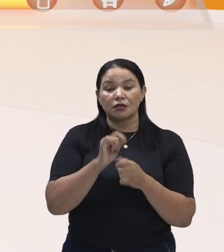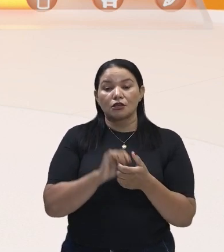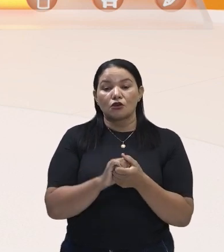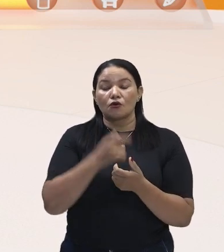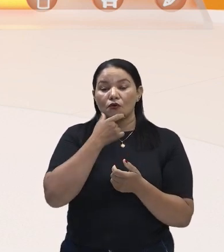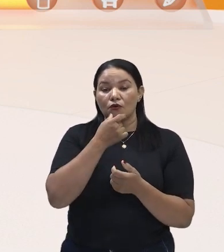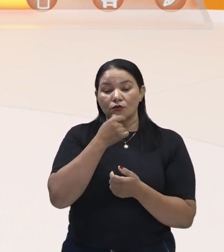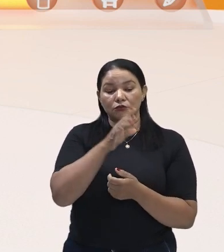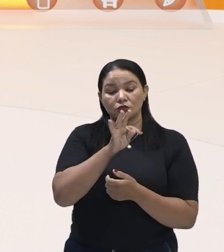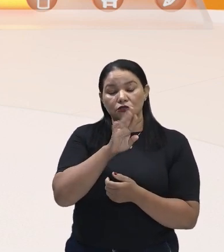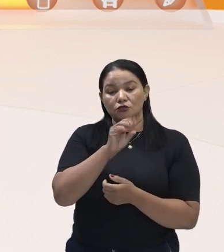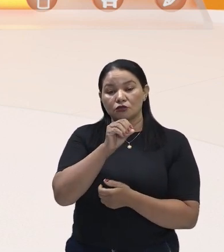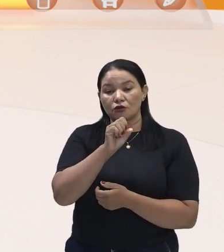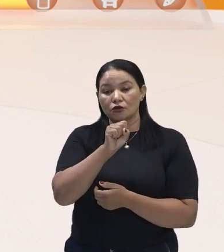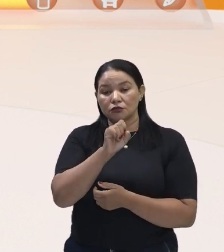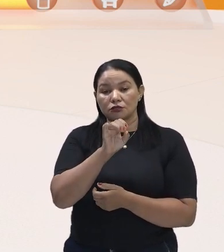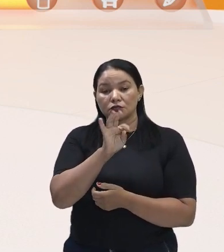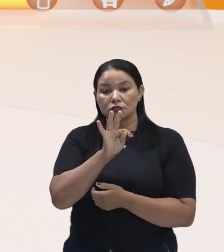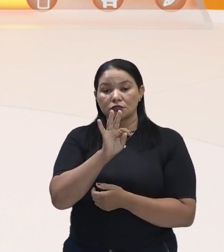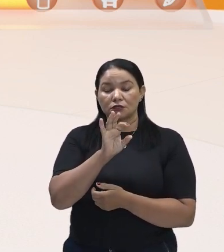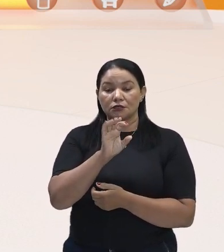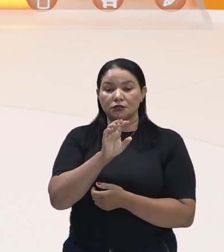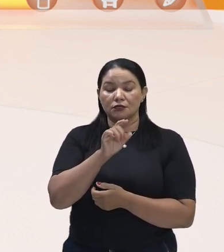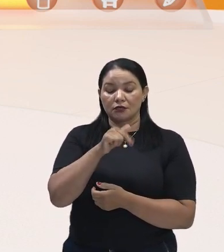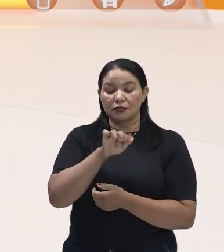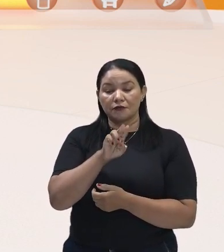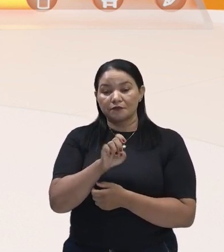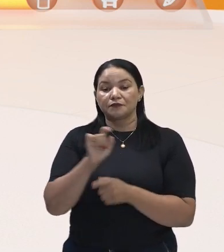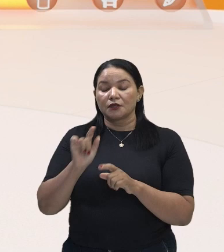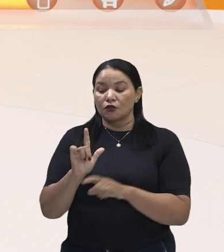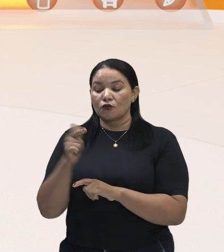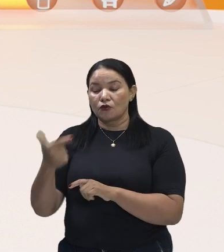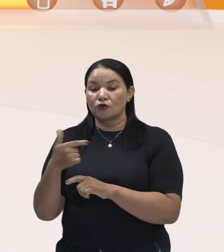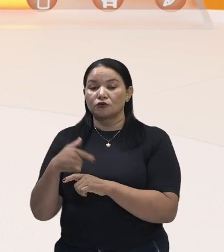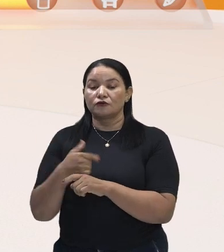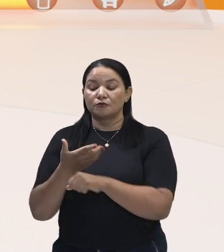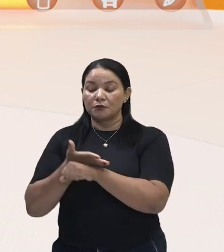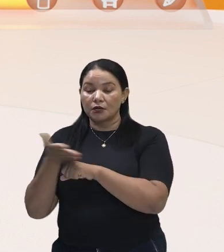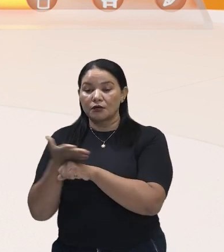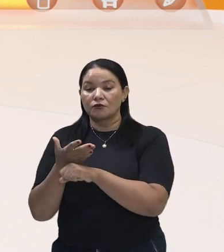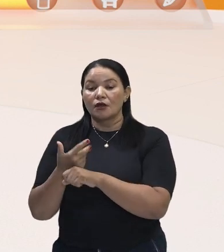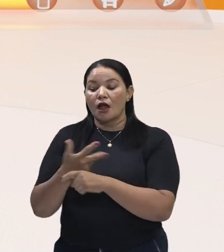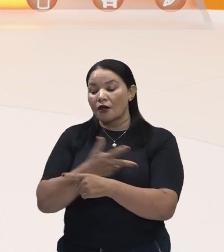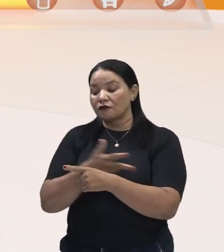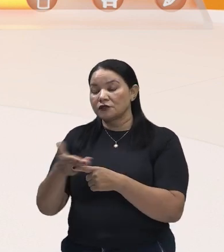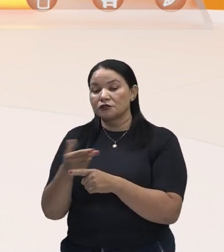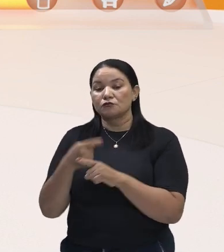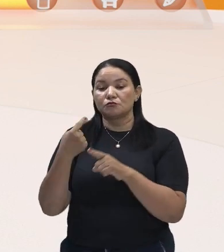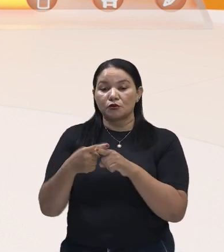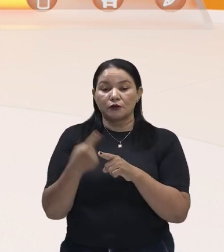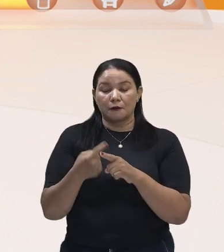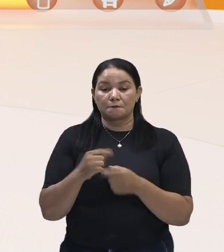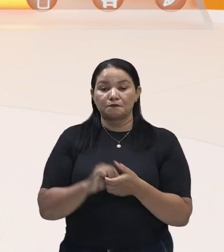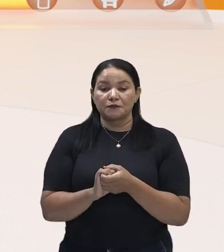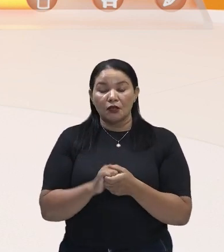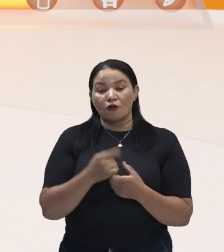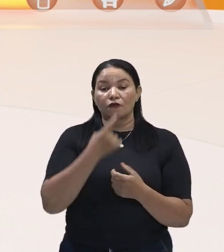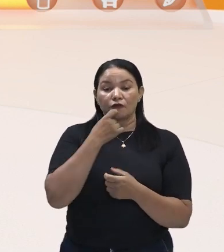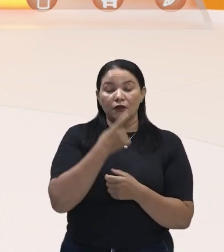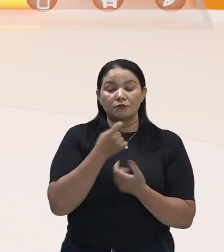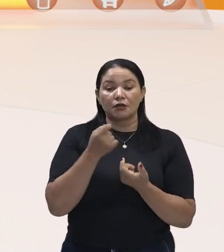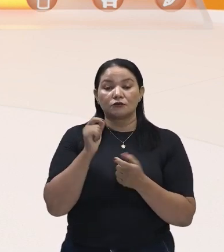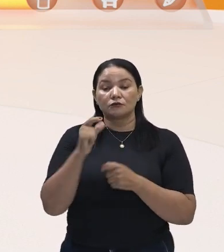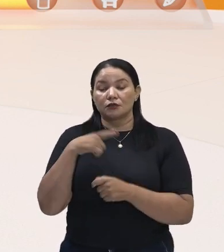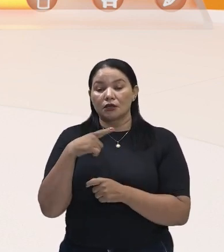que com algumas estratégias de guerra, ele vence os brancos, porque os bolcheviques, os vermelhos, eles